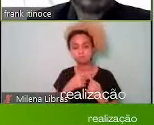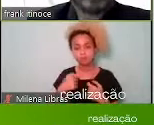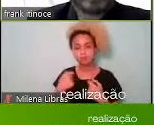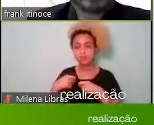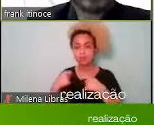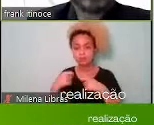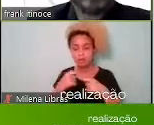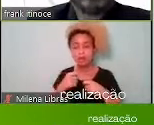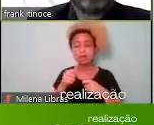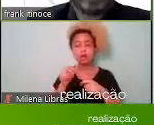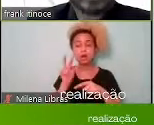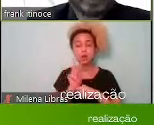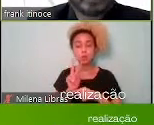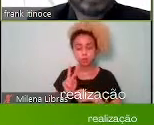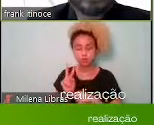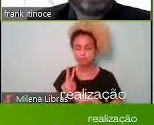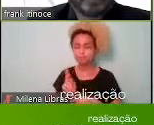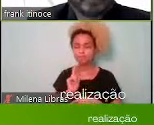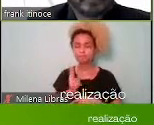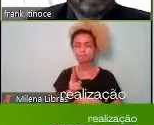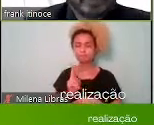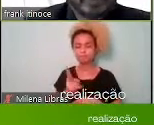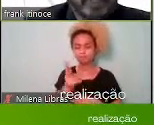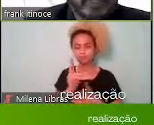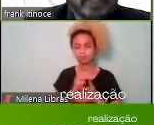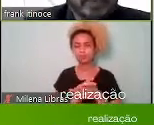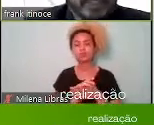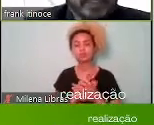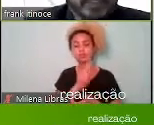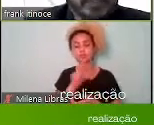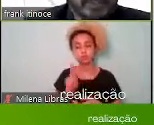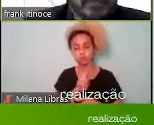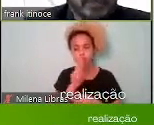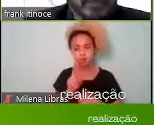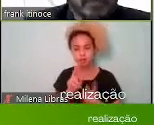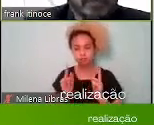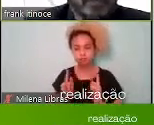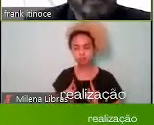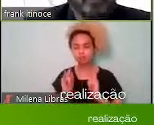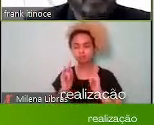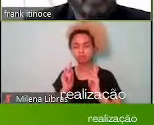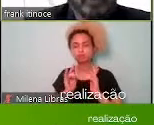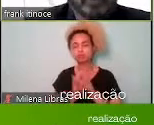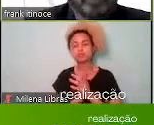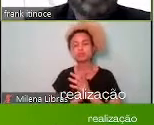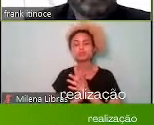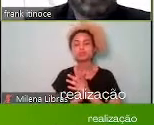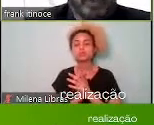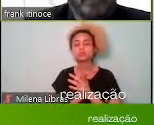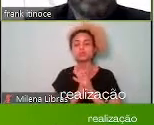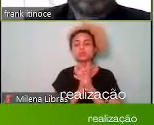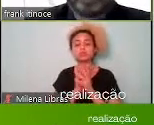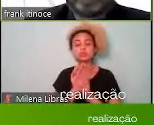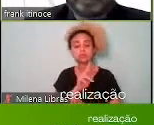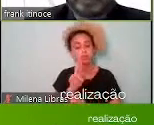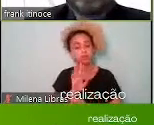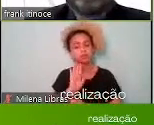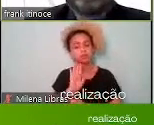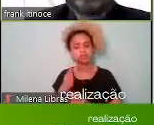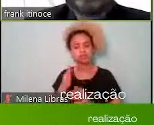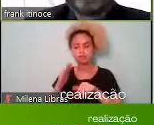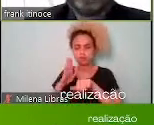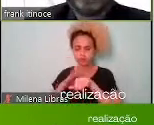a edificação regularizada e utilizar a edificação de acordo com o uso para o qual foi